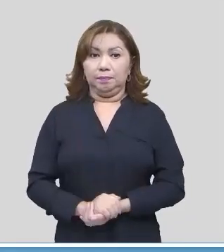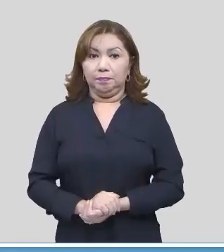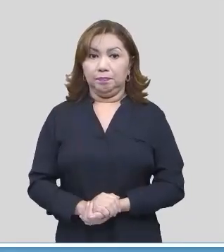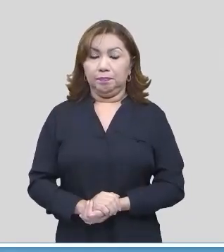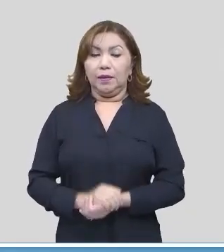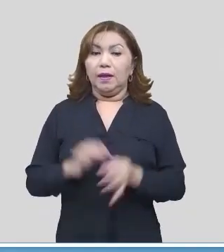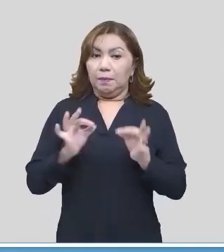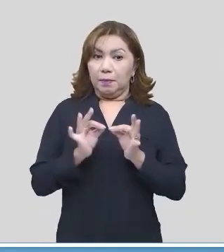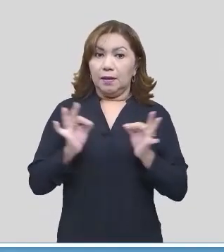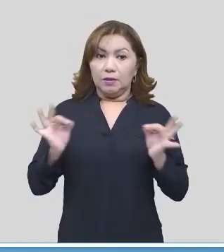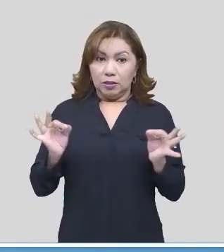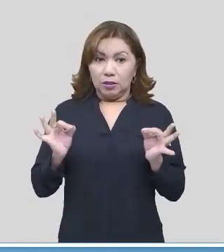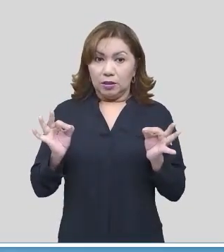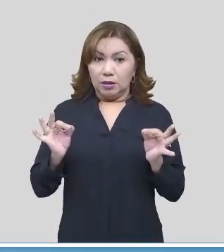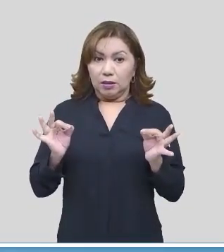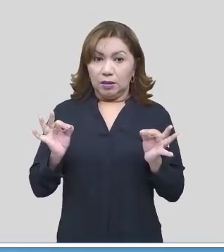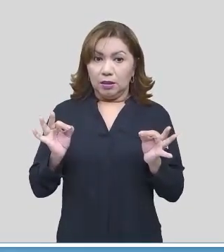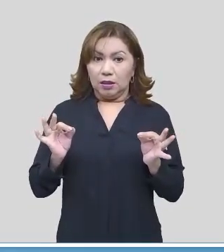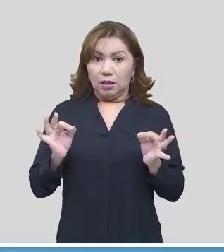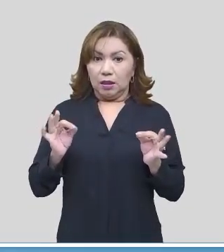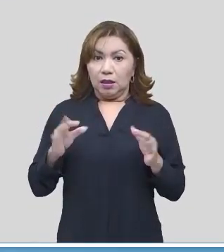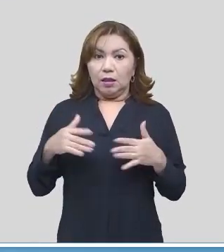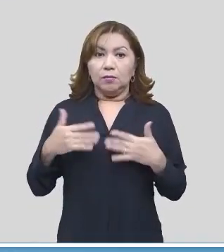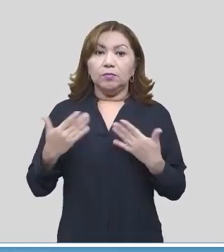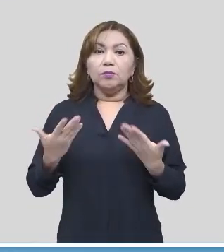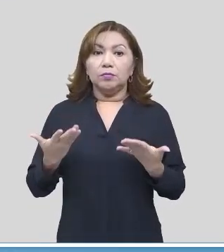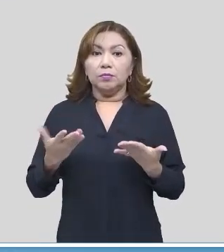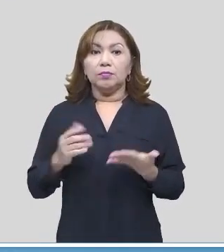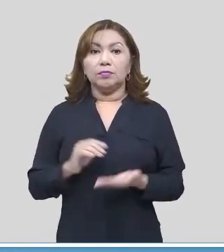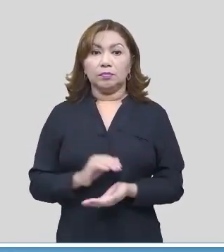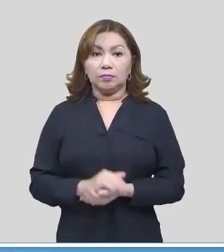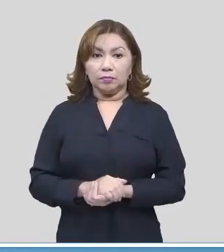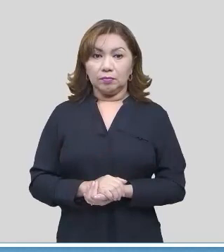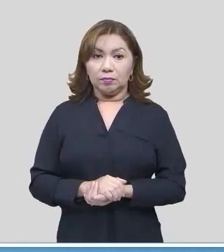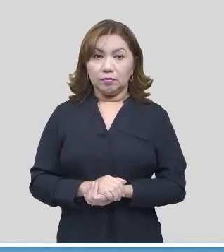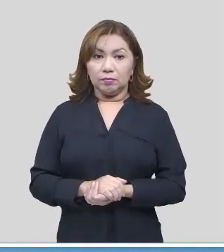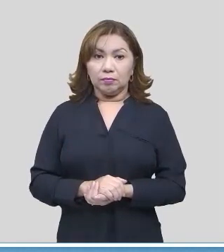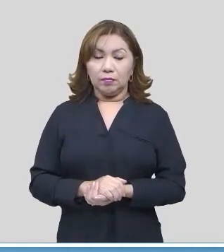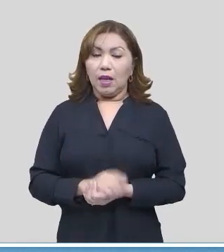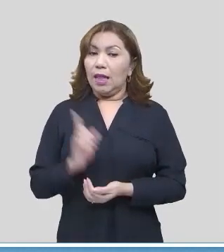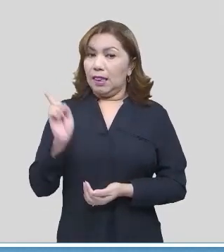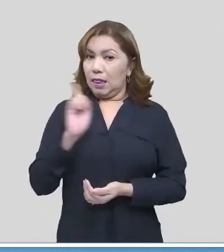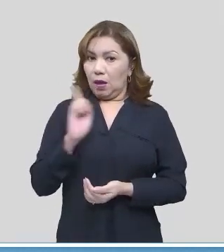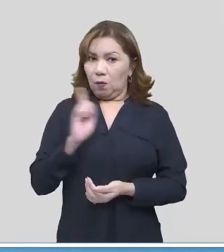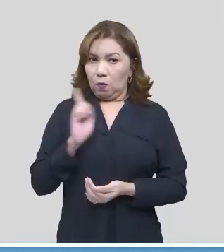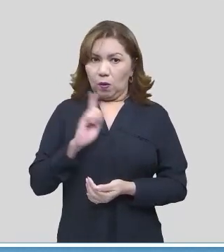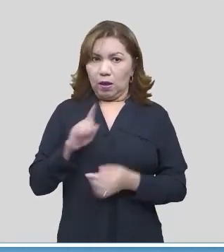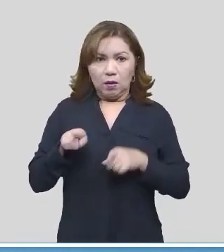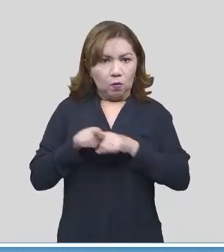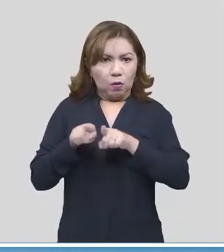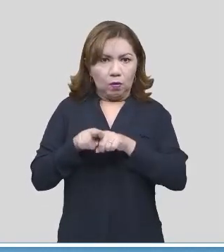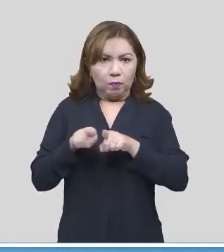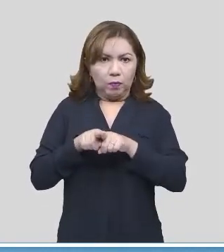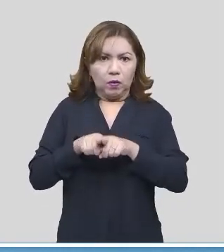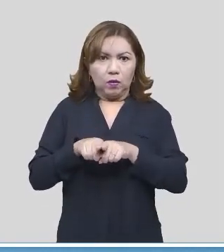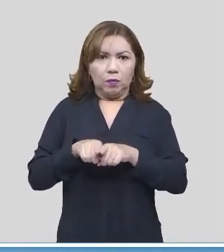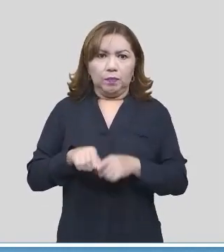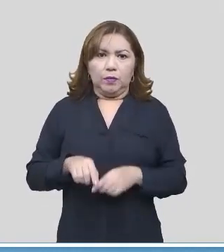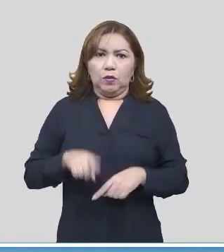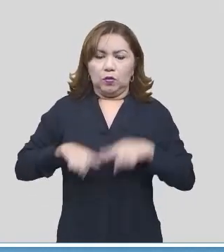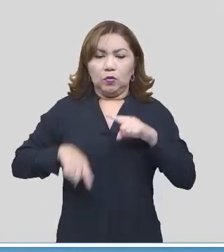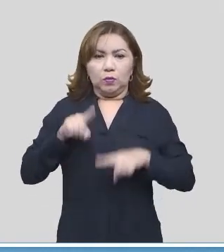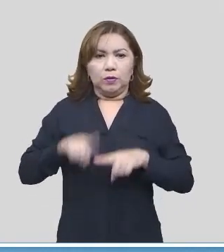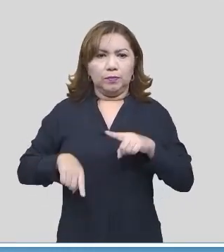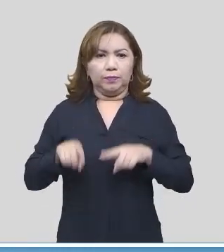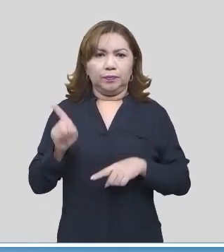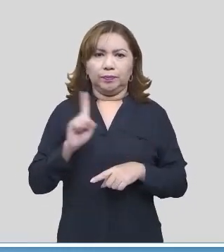de comprimento, essas medidas de comprimento não padronizadas, instrumentos não